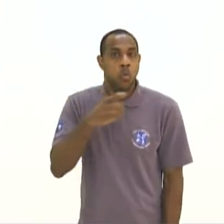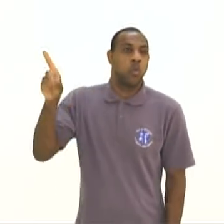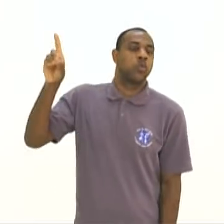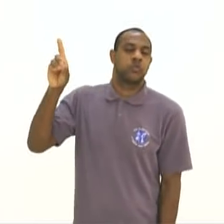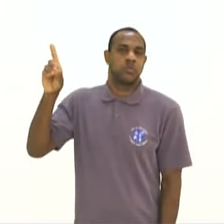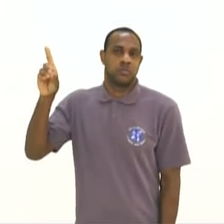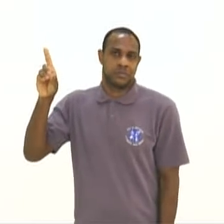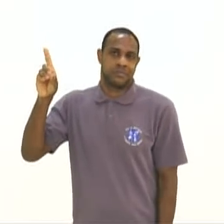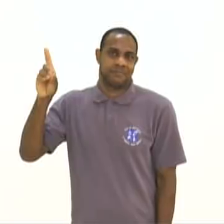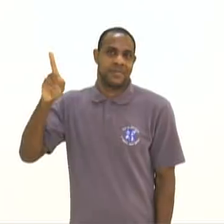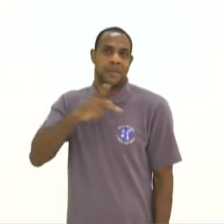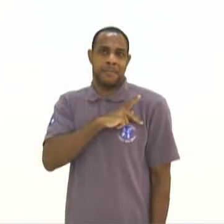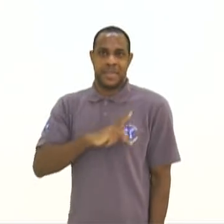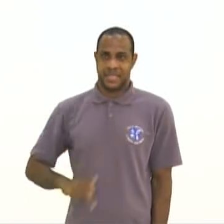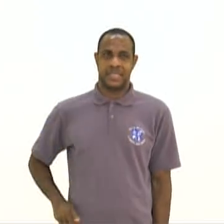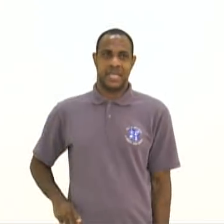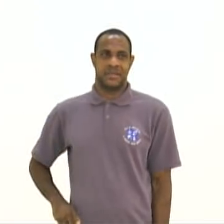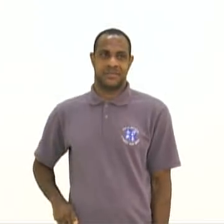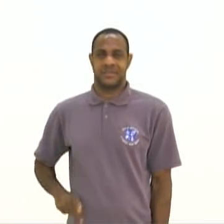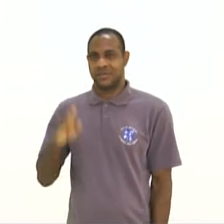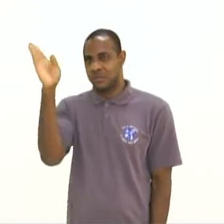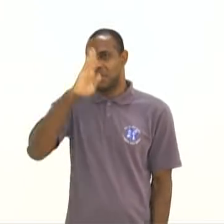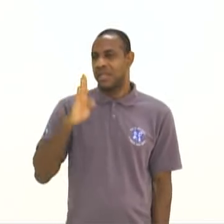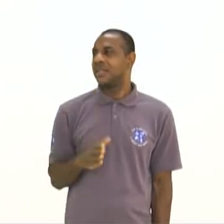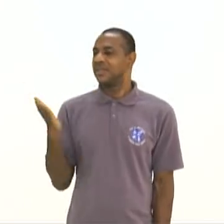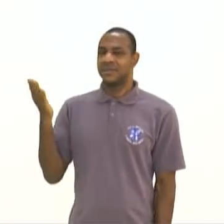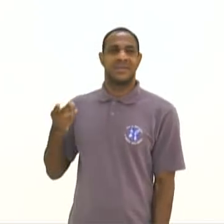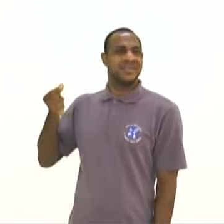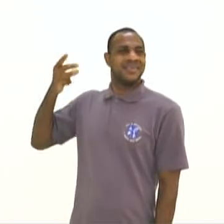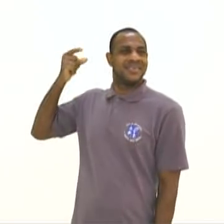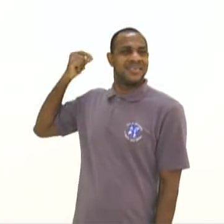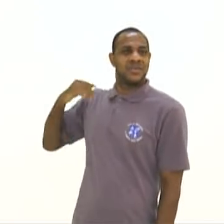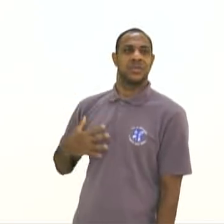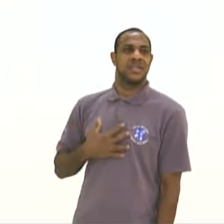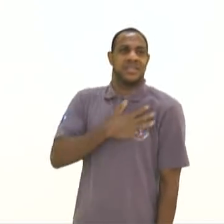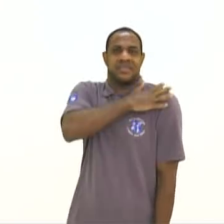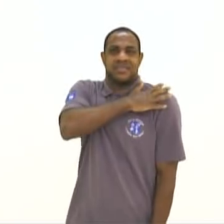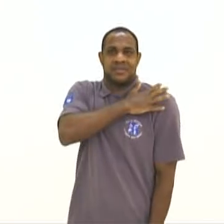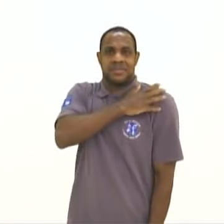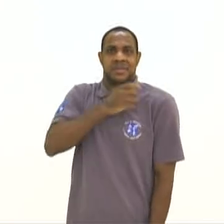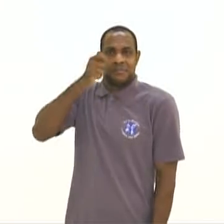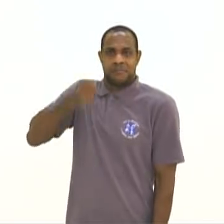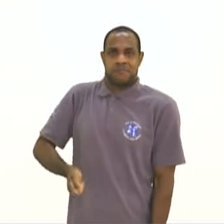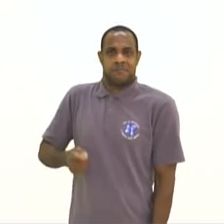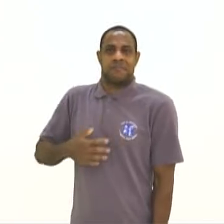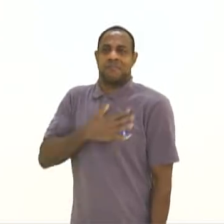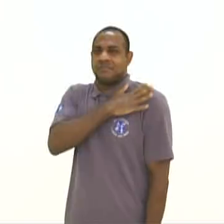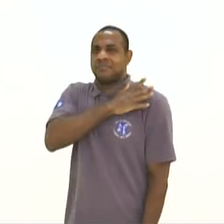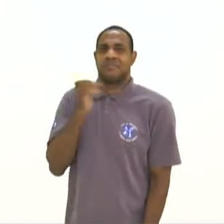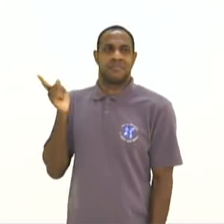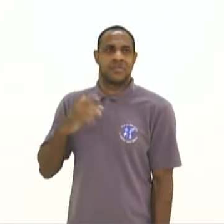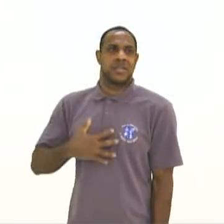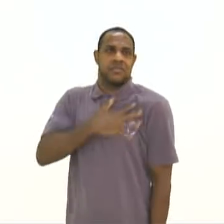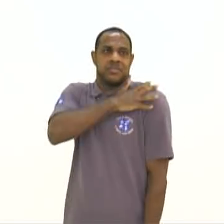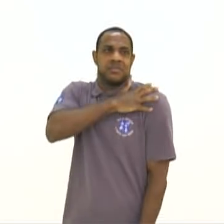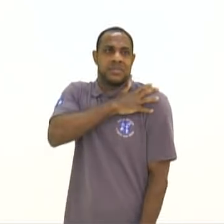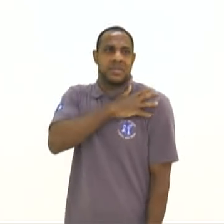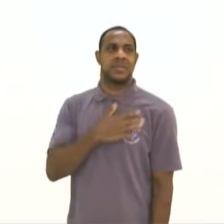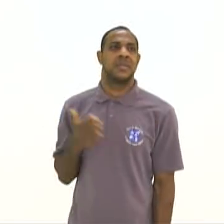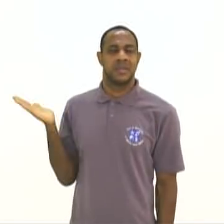regime militar brasileiro. Está ele aqui nessa imagem, nessa foto, para você observá-lo. Ele tomou posse